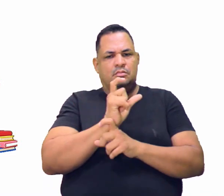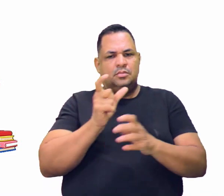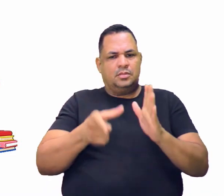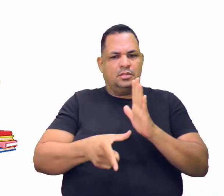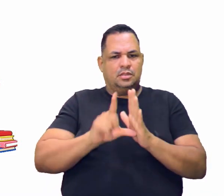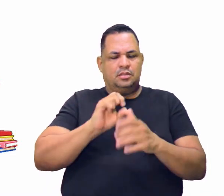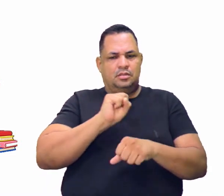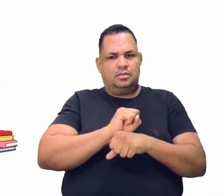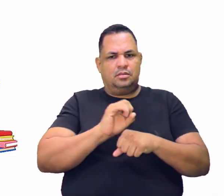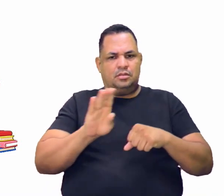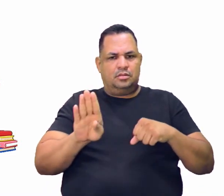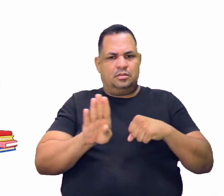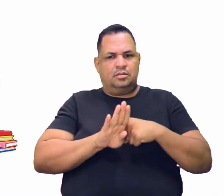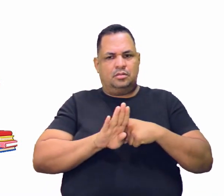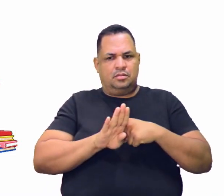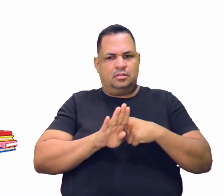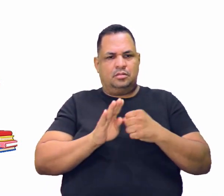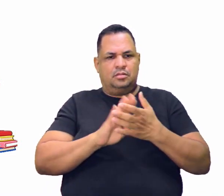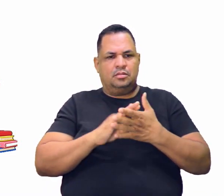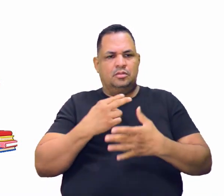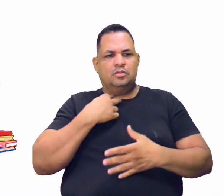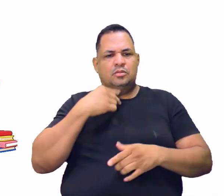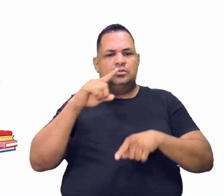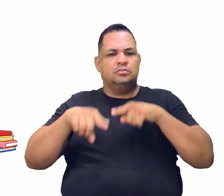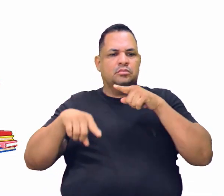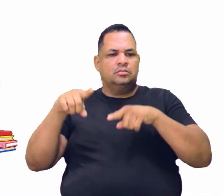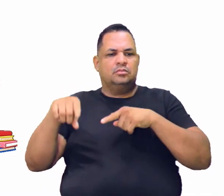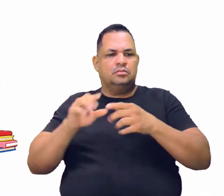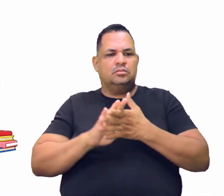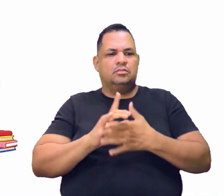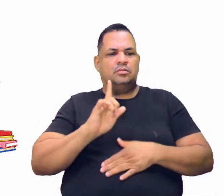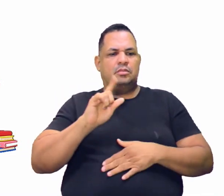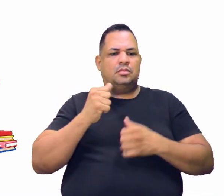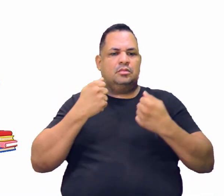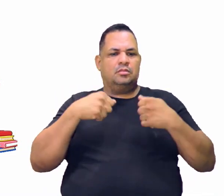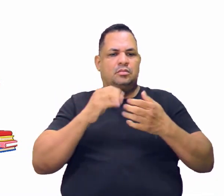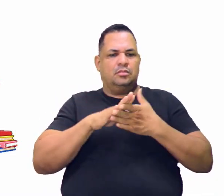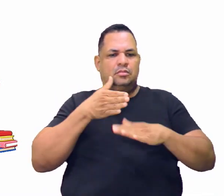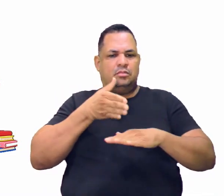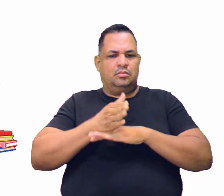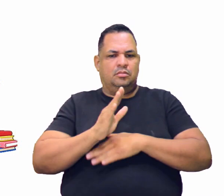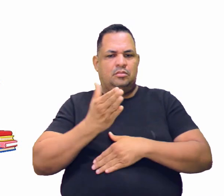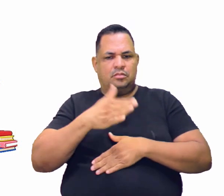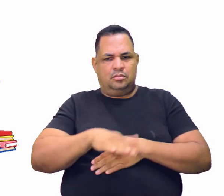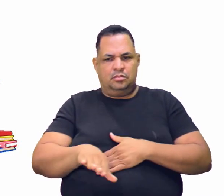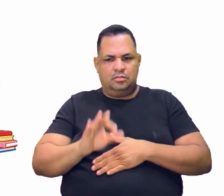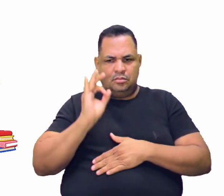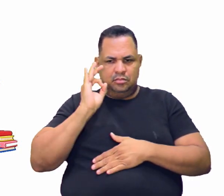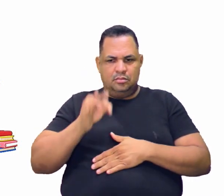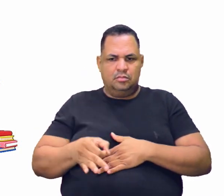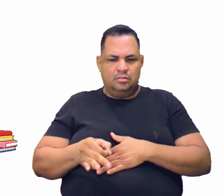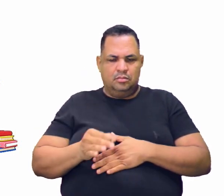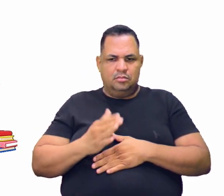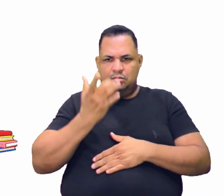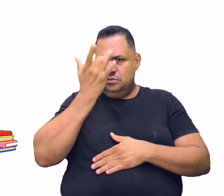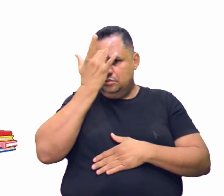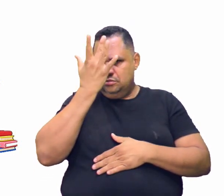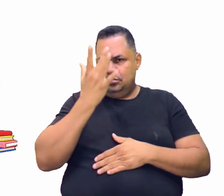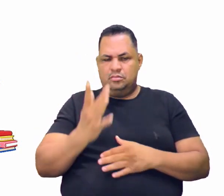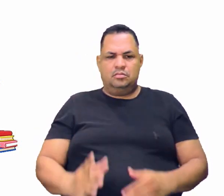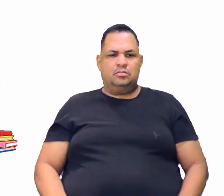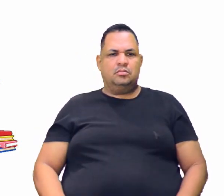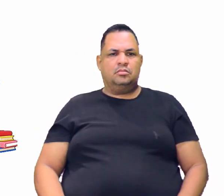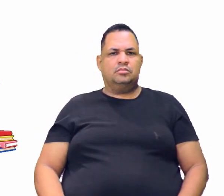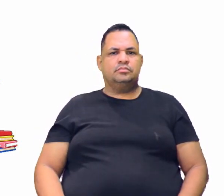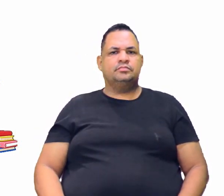anteposto, tais expressões ficam invariáveis, como no caso, é permitida a entrada de criança. Tá certo? Muito fácil.